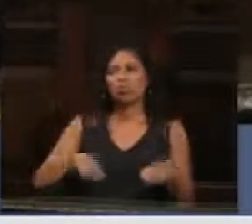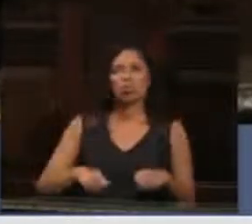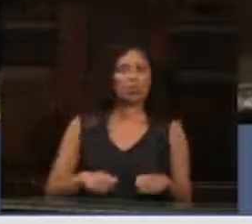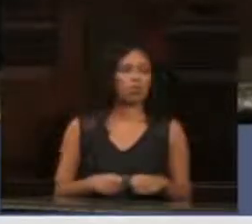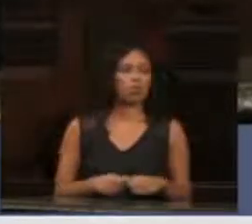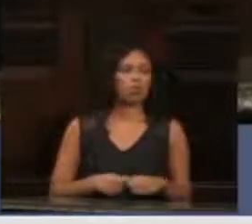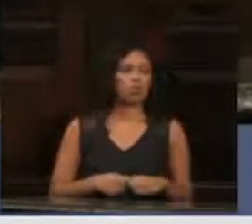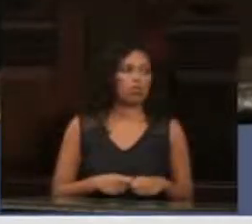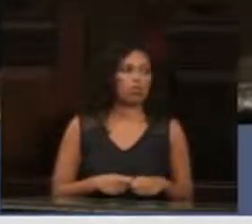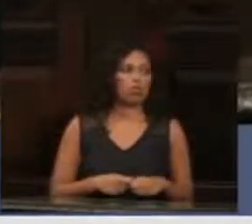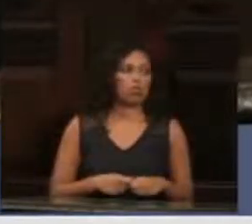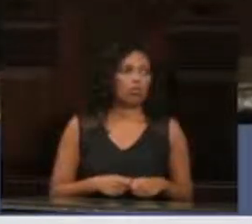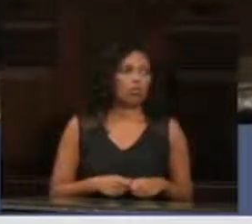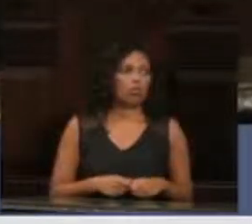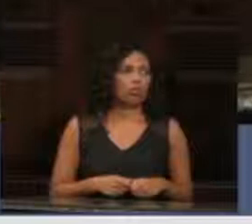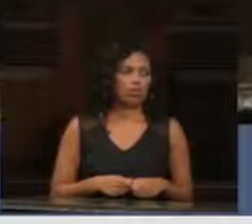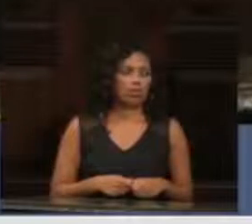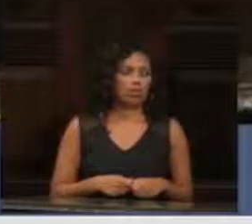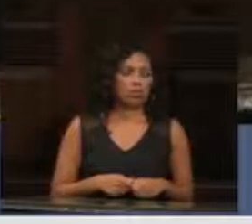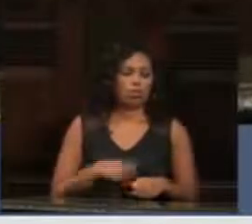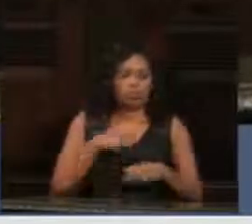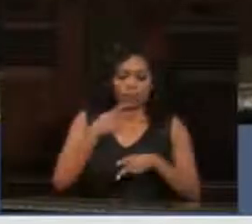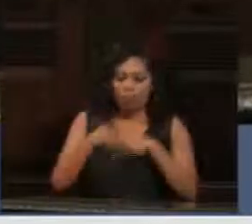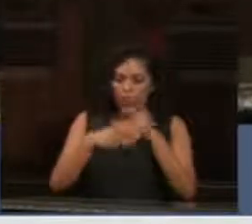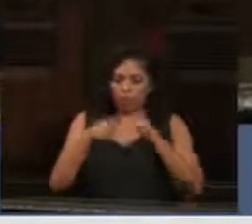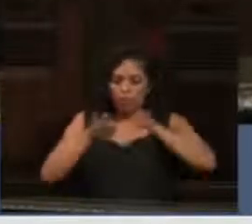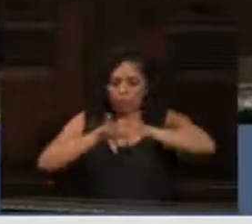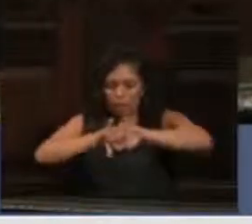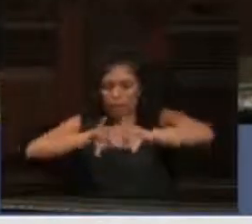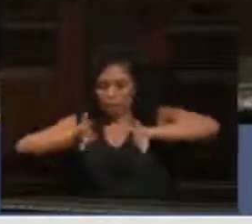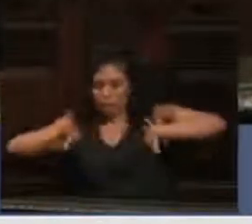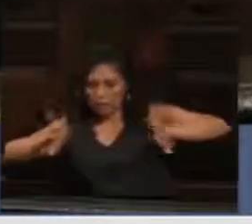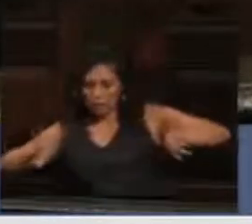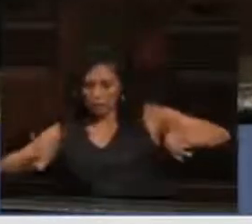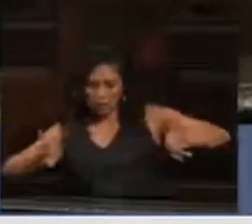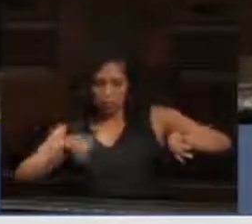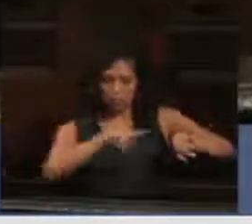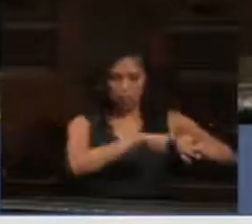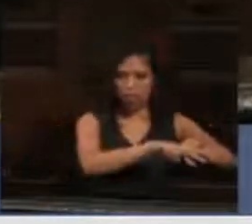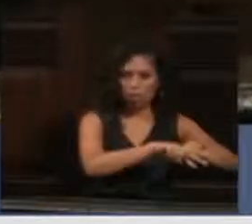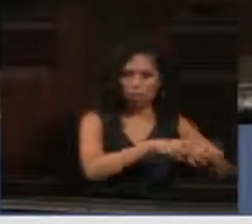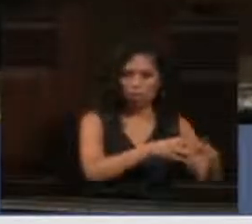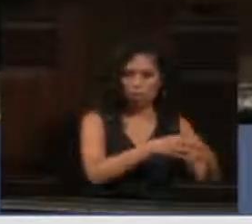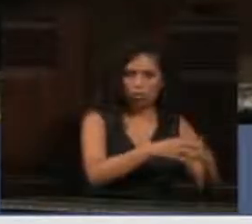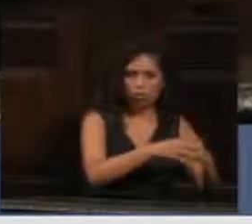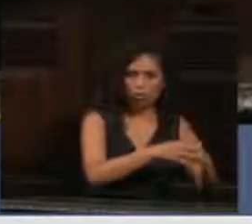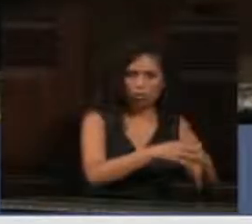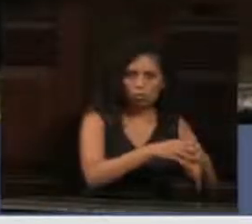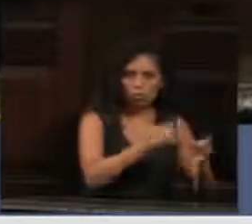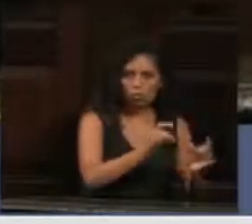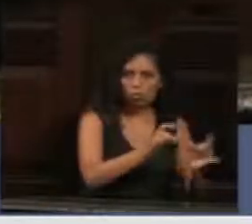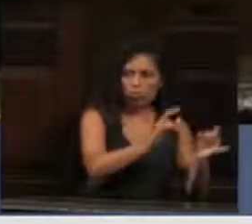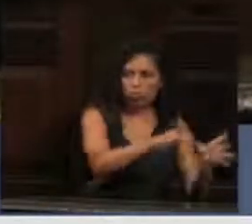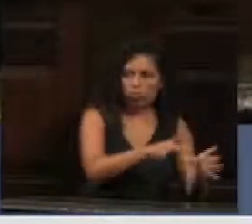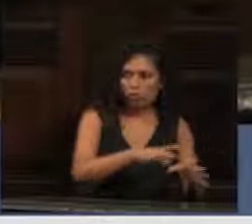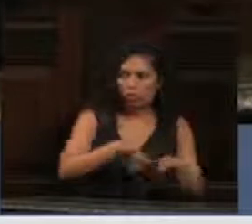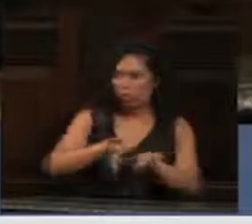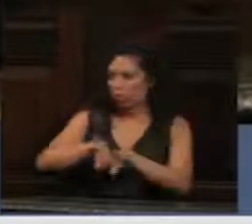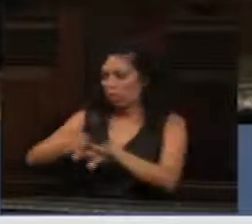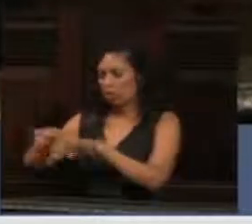É impossível dissociar as demissões da intenção de desmantelar a empresa,